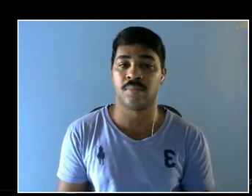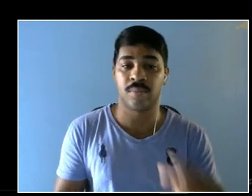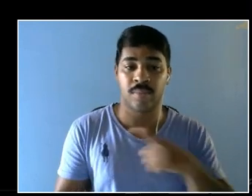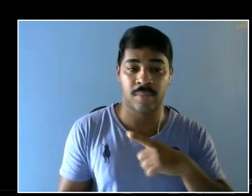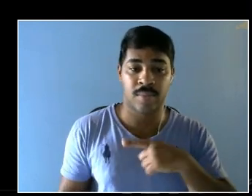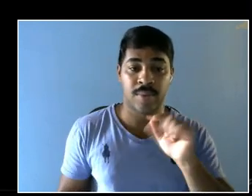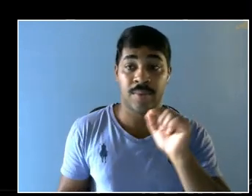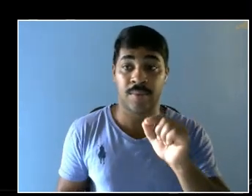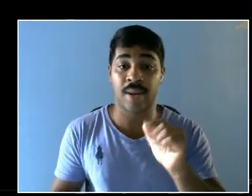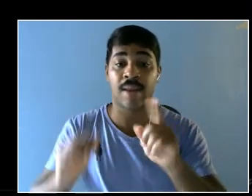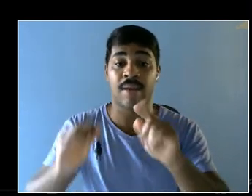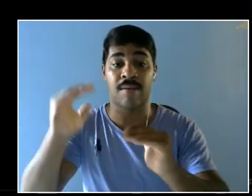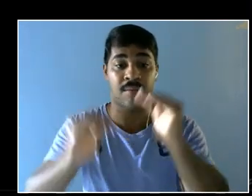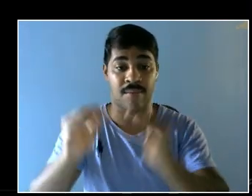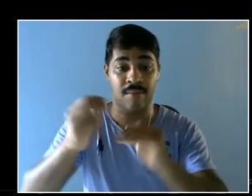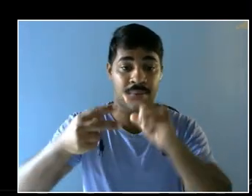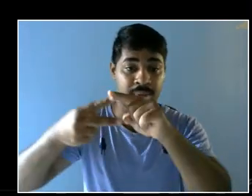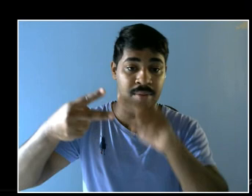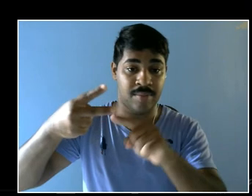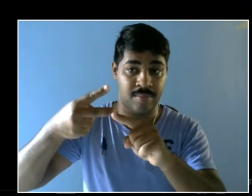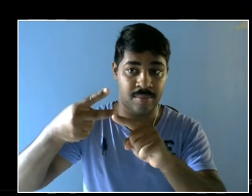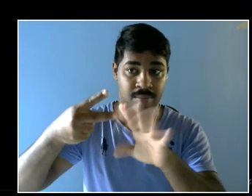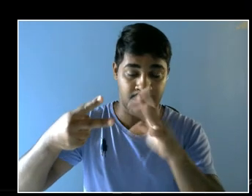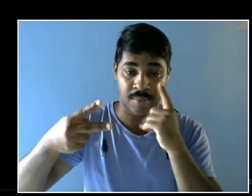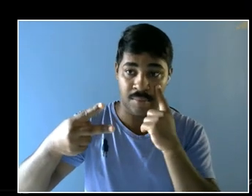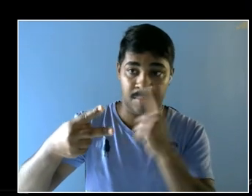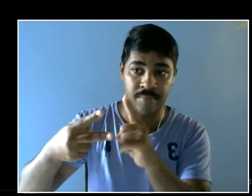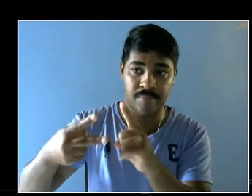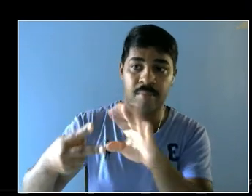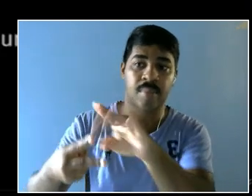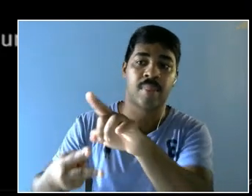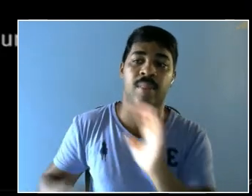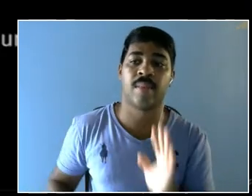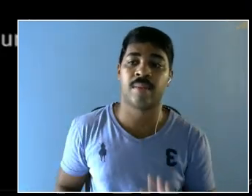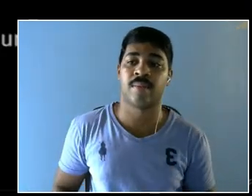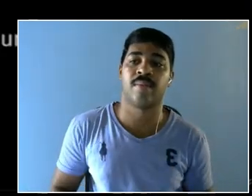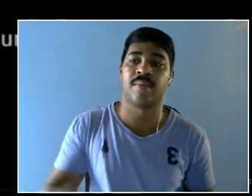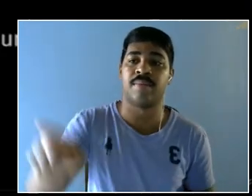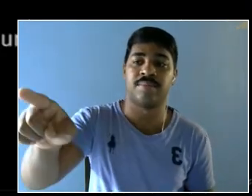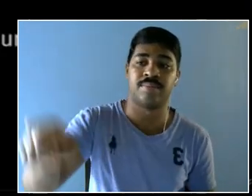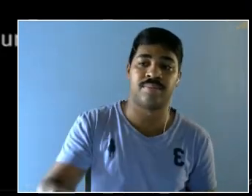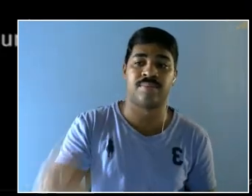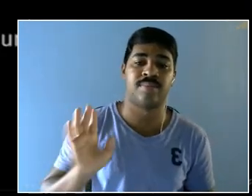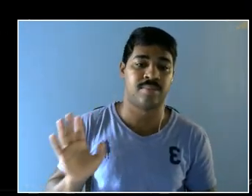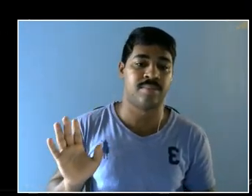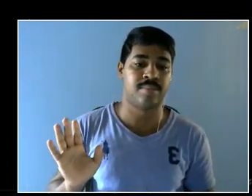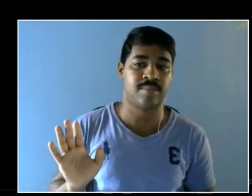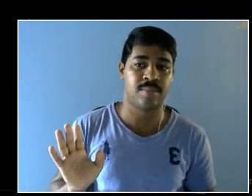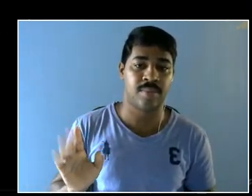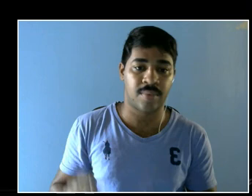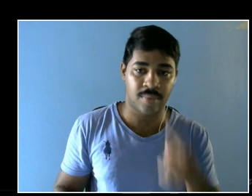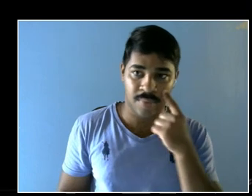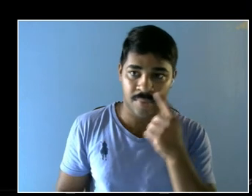a contagem, né? Só para vocês entenderem. Mas vamos lá. Ó. Insira um valor. Eu coloco 10, ele escreve de 0 até 9.